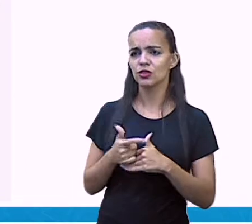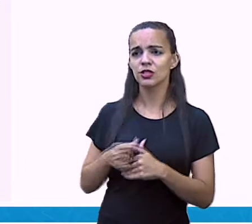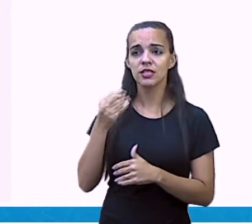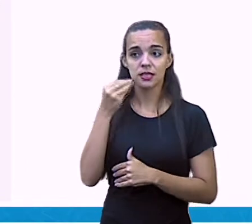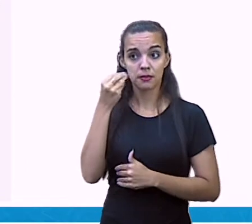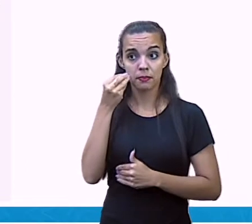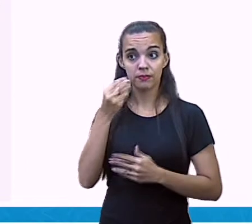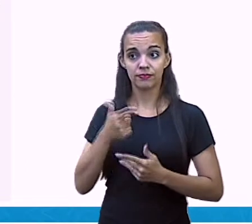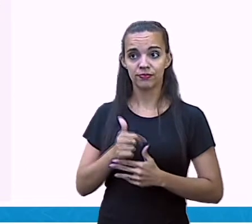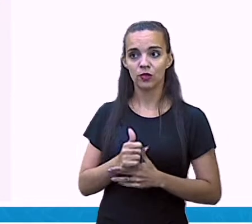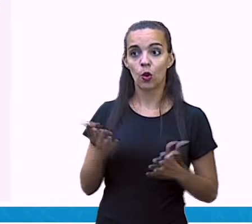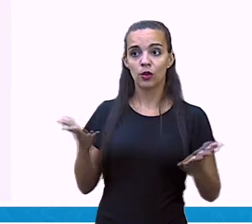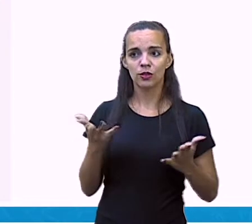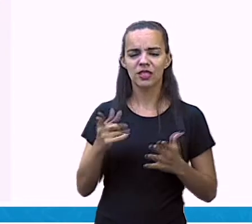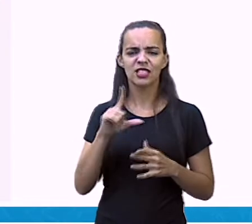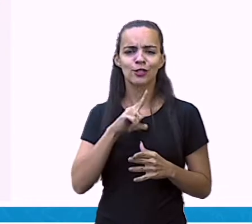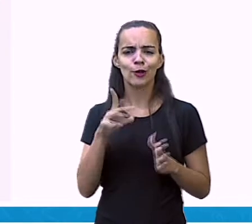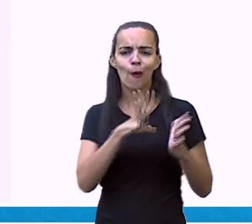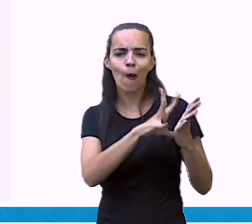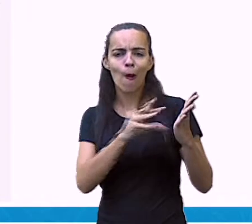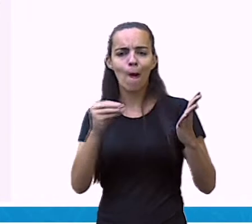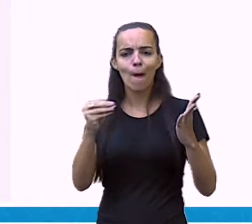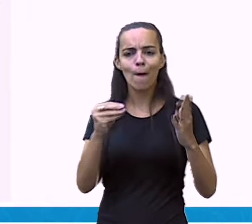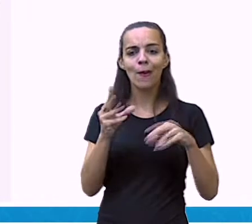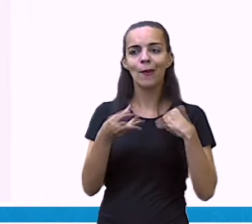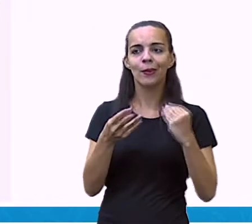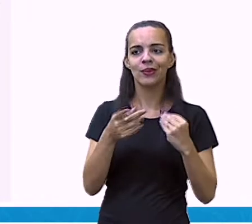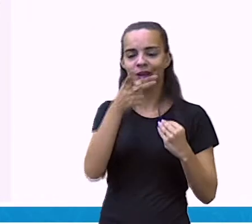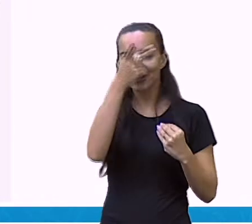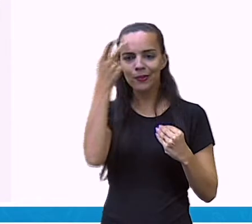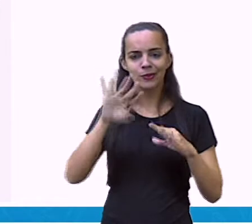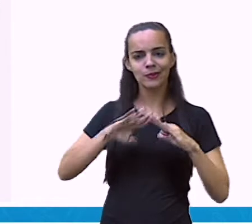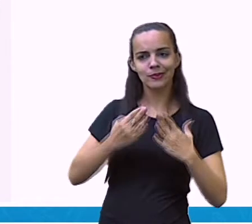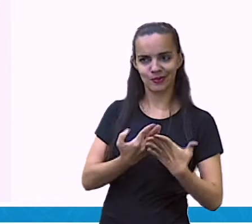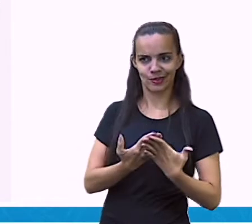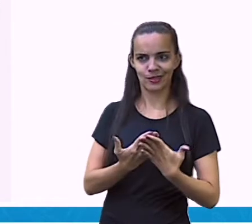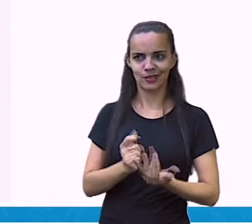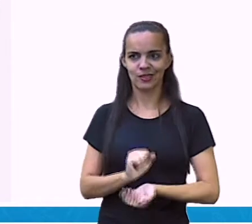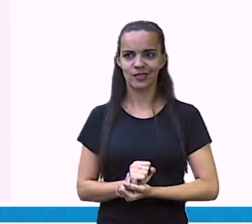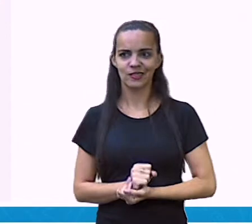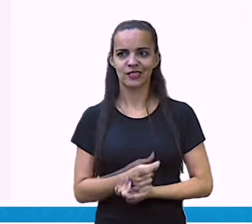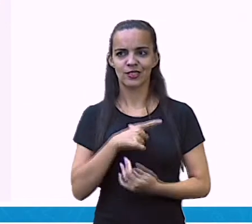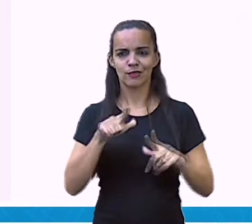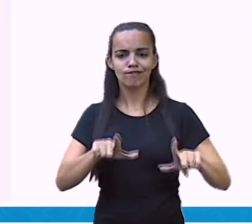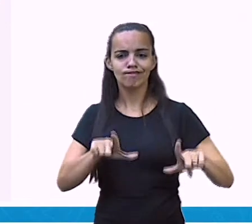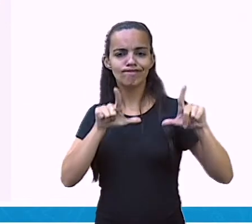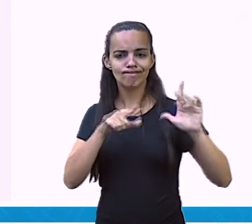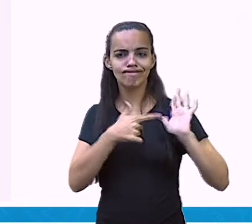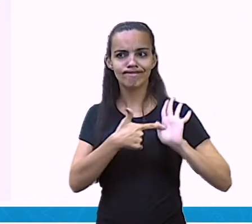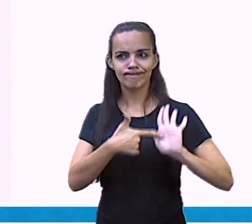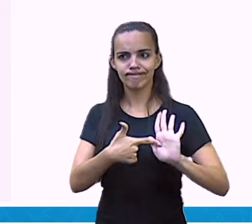surge a moda colegial, inspirada no visual sportwear,